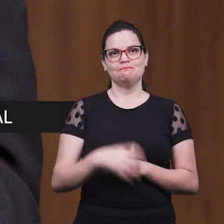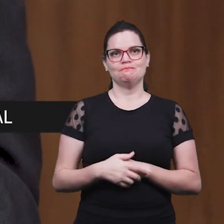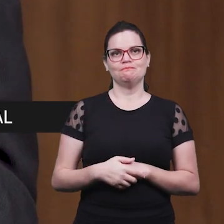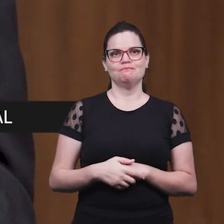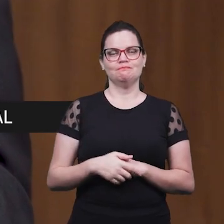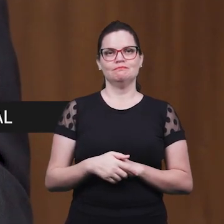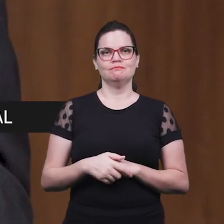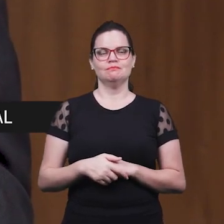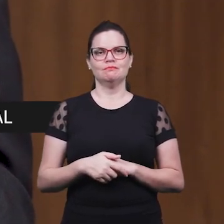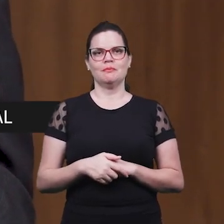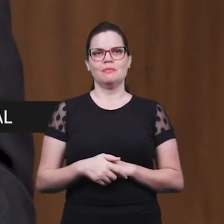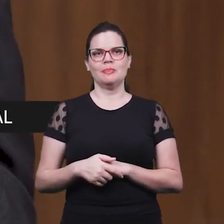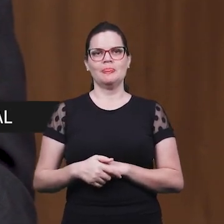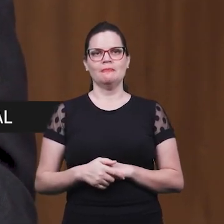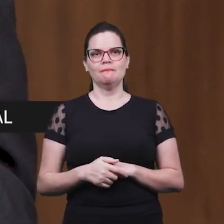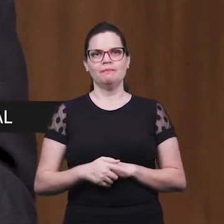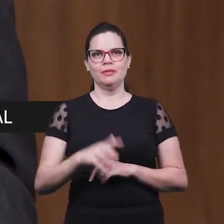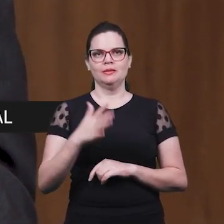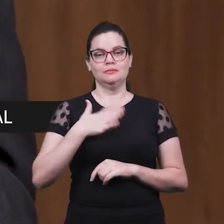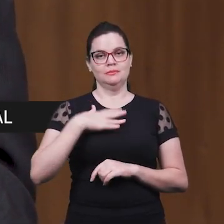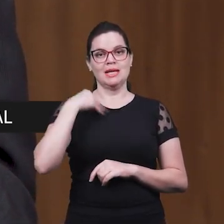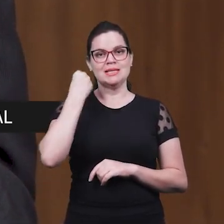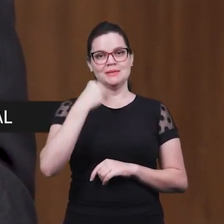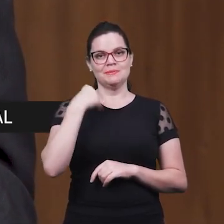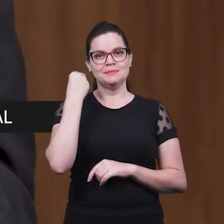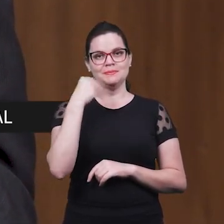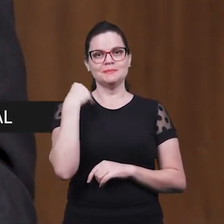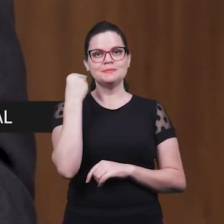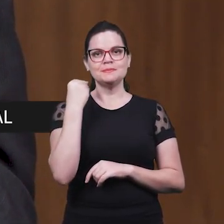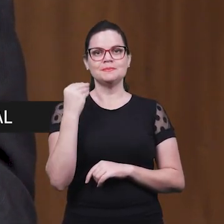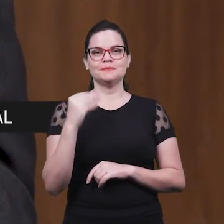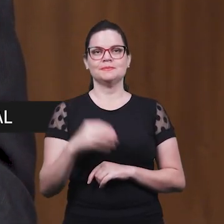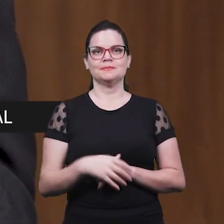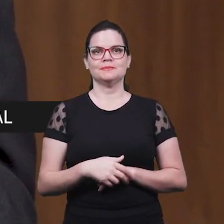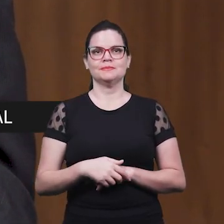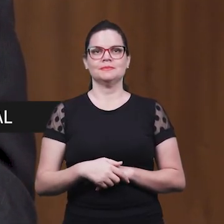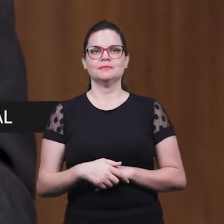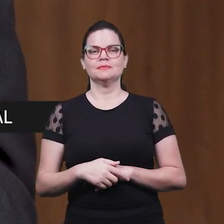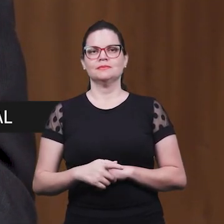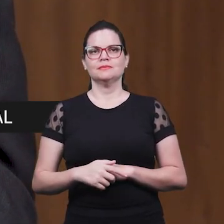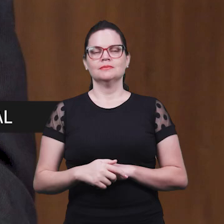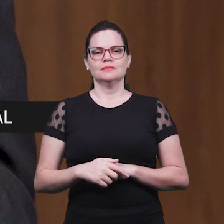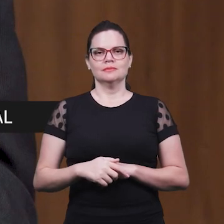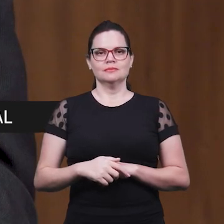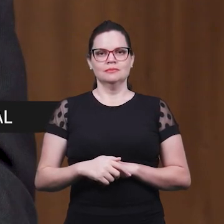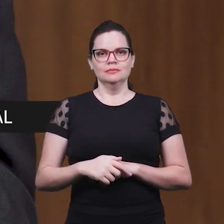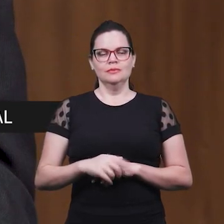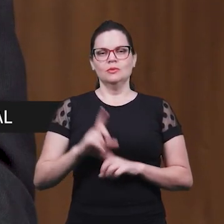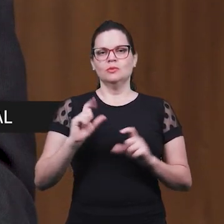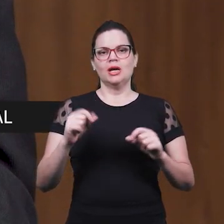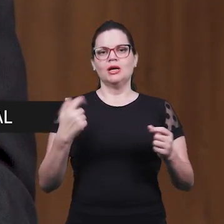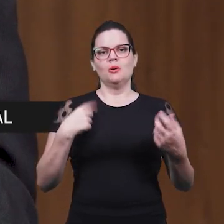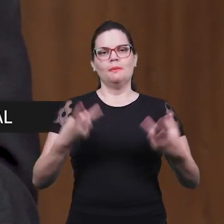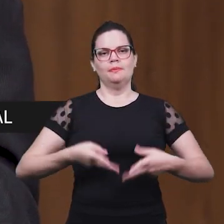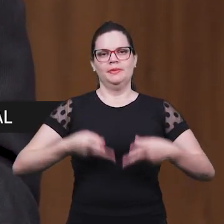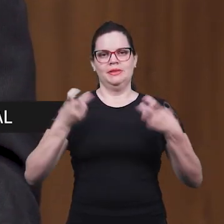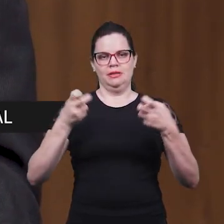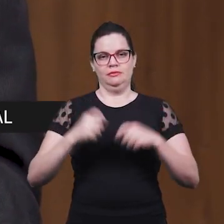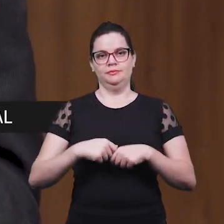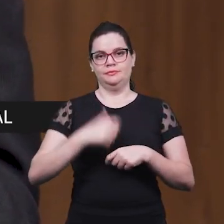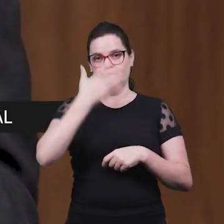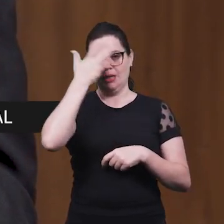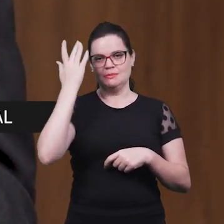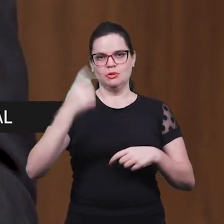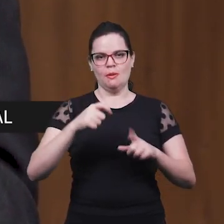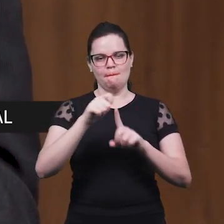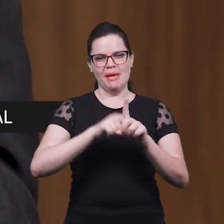Eu já, né, experiência que a gente tem vivido, que normalmente as pessoas, por exemplo, têm os seus